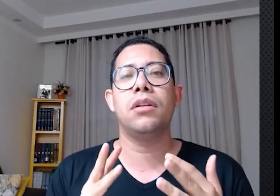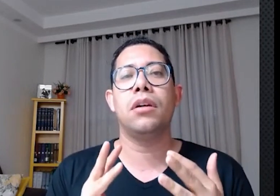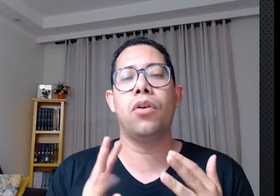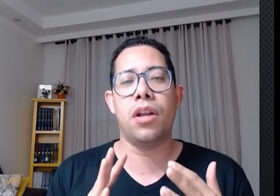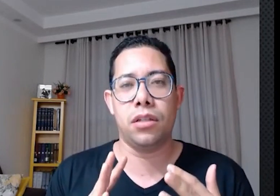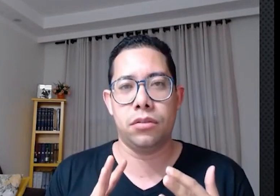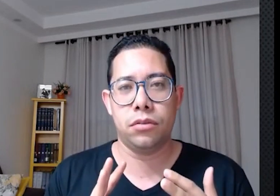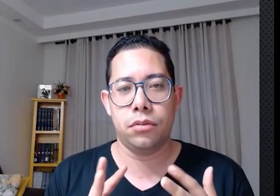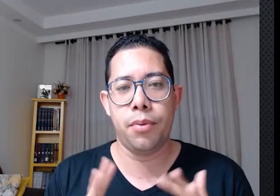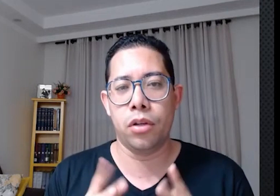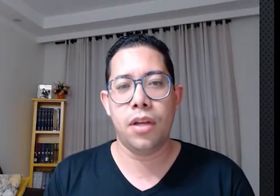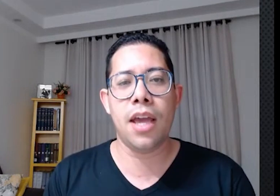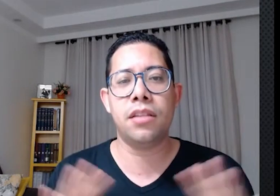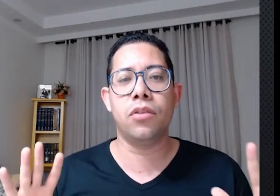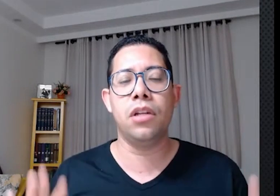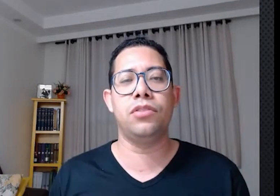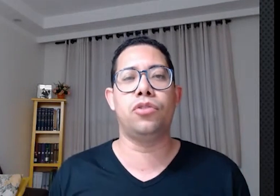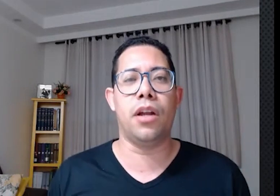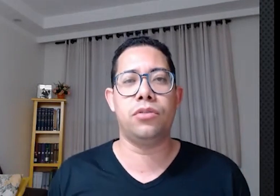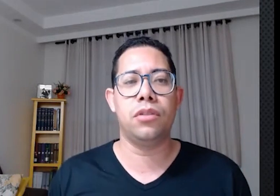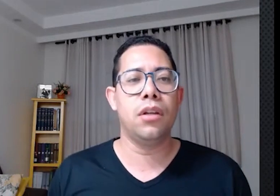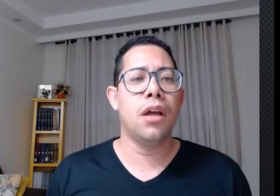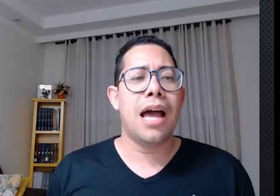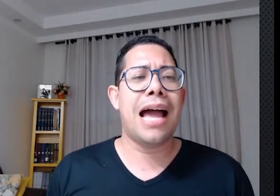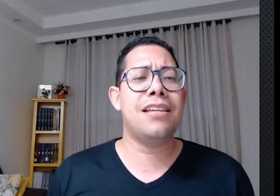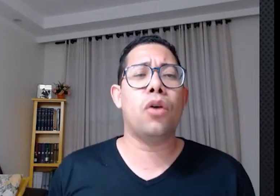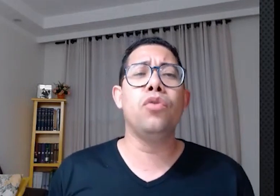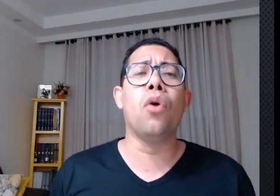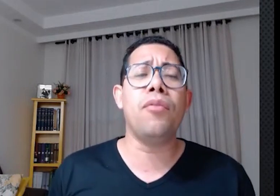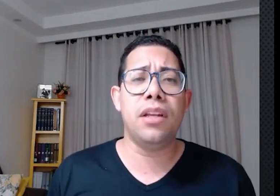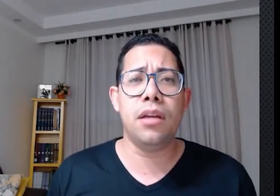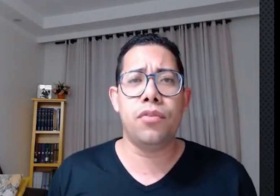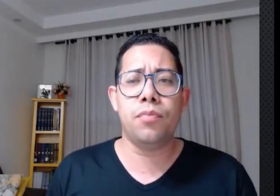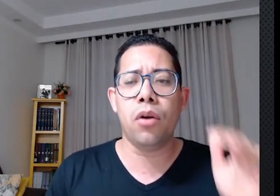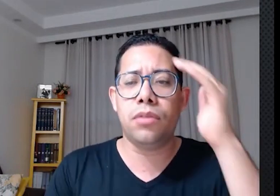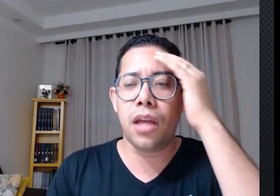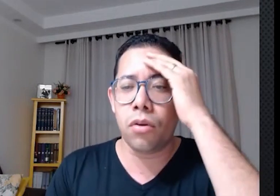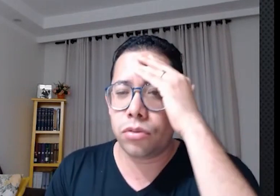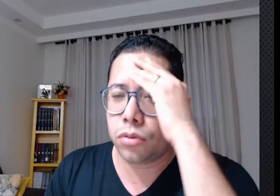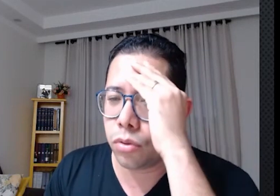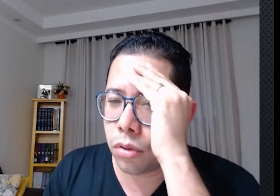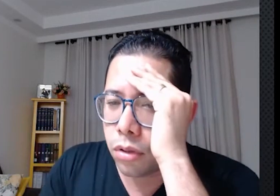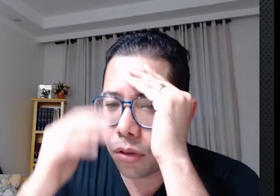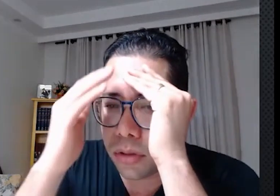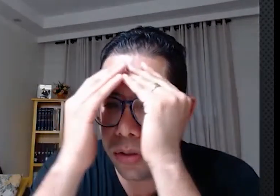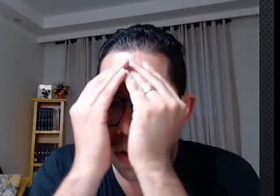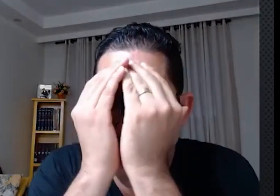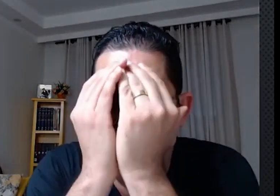Crônicas. Pronto, esses são os livros históricos. Ai, Gisele, 9 livros, meu Deus